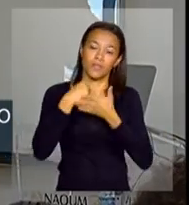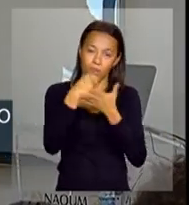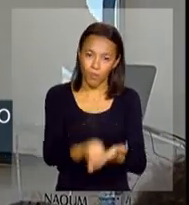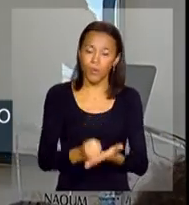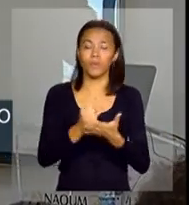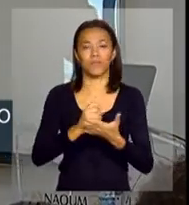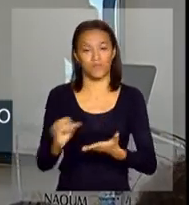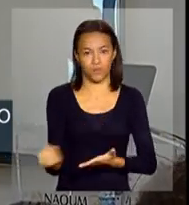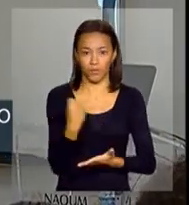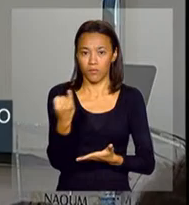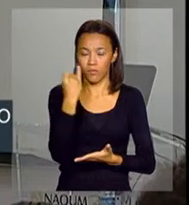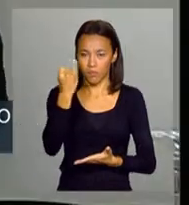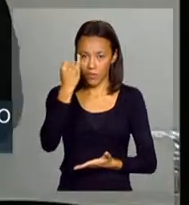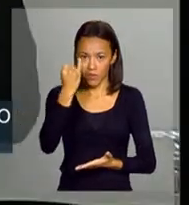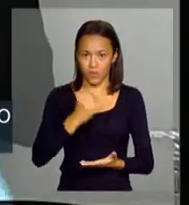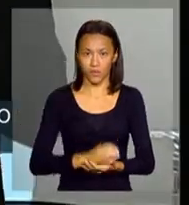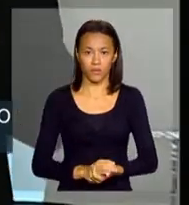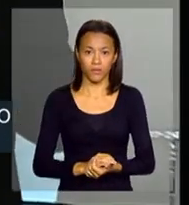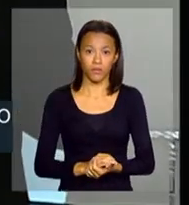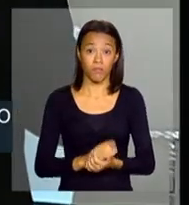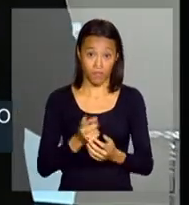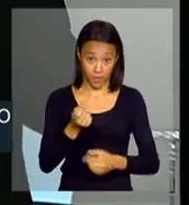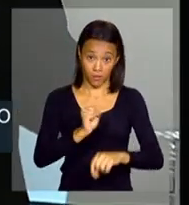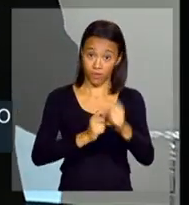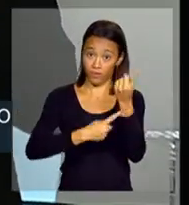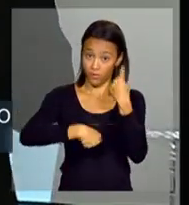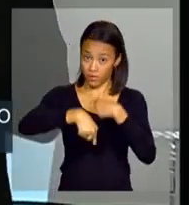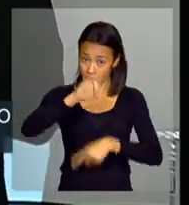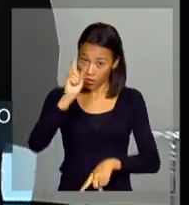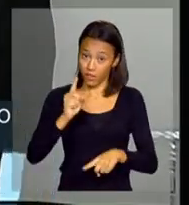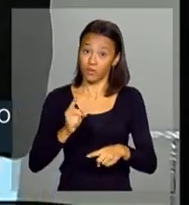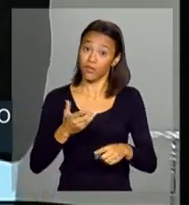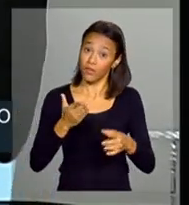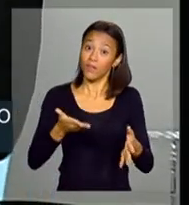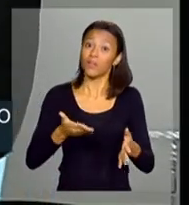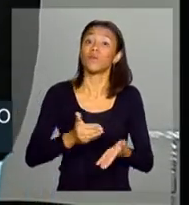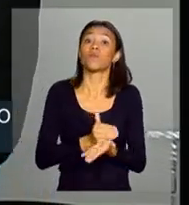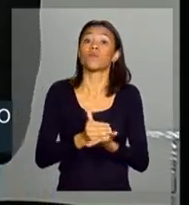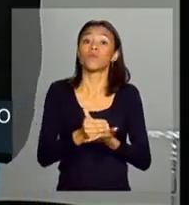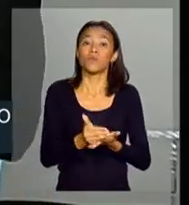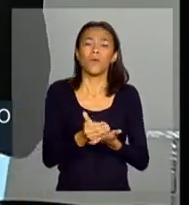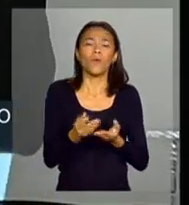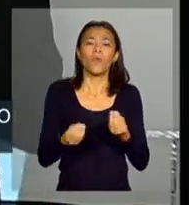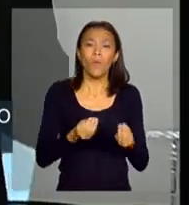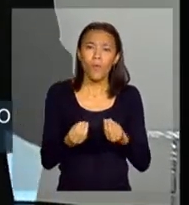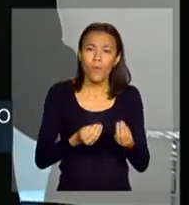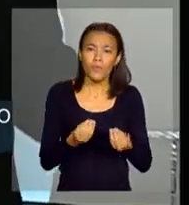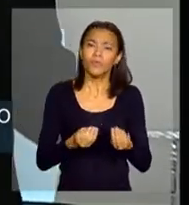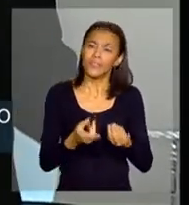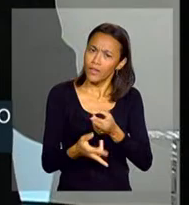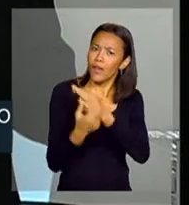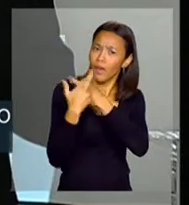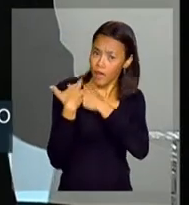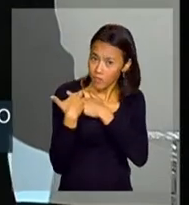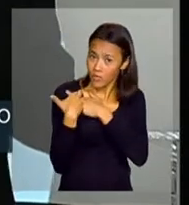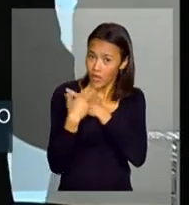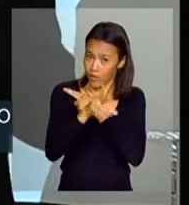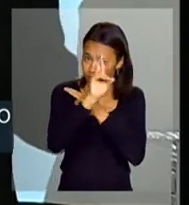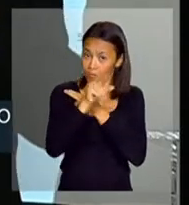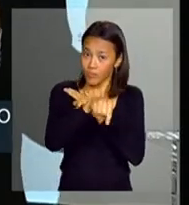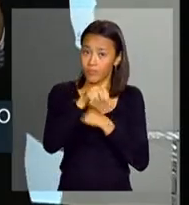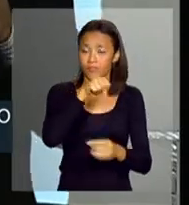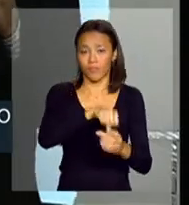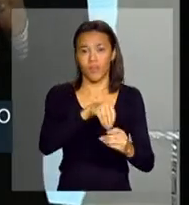também extremamente importante para o sucesso de uma iniciativa que começou com uma iniciativa de responsabilidade da sociedade civil,